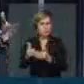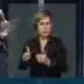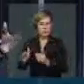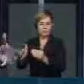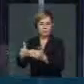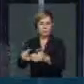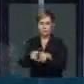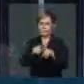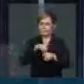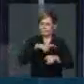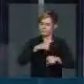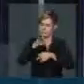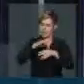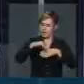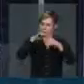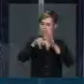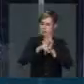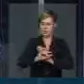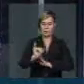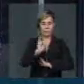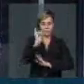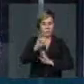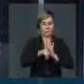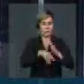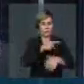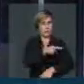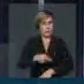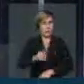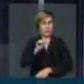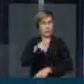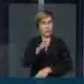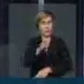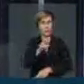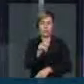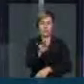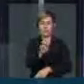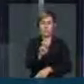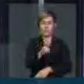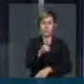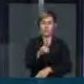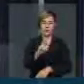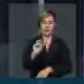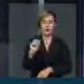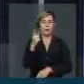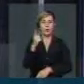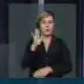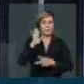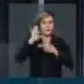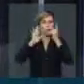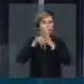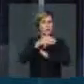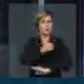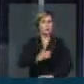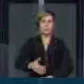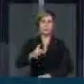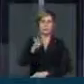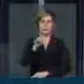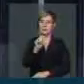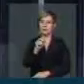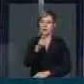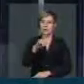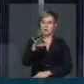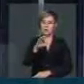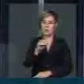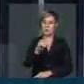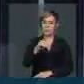liderança importante do nosso presidente da Embratul, o ex-candidato a governador, Flávio Dino, que,